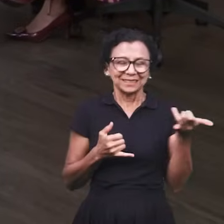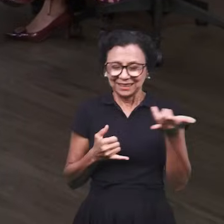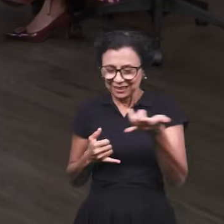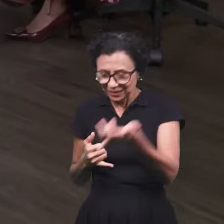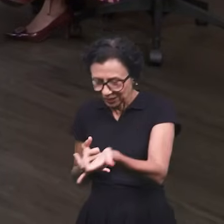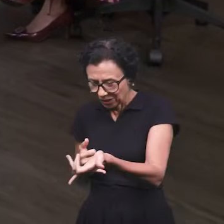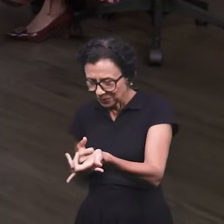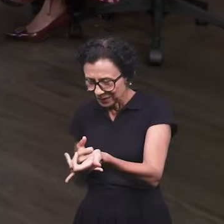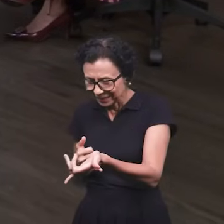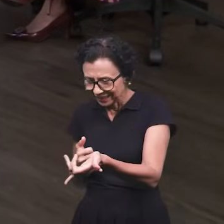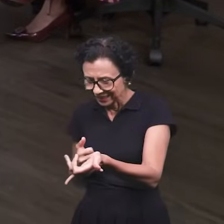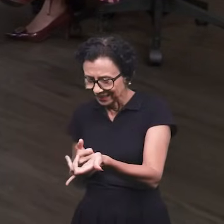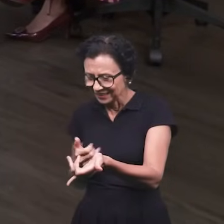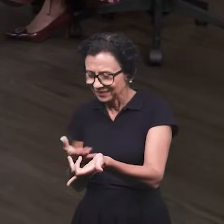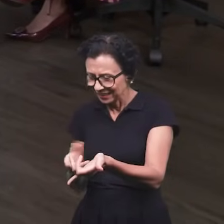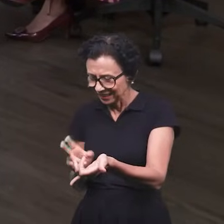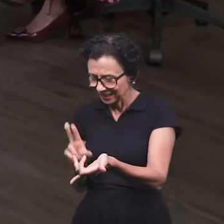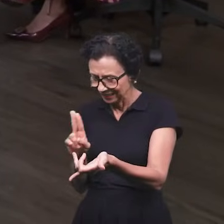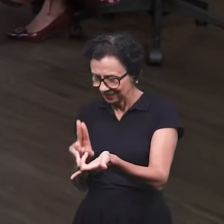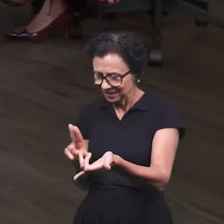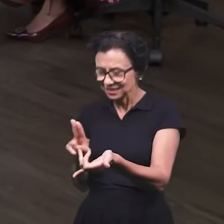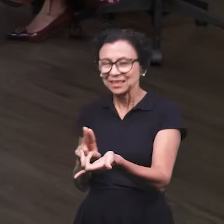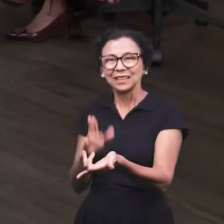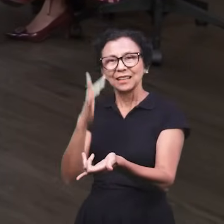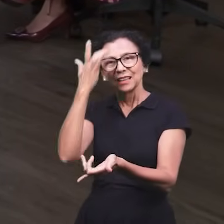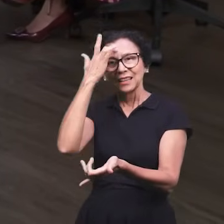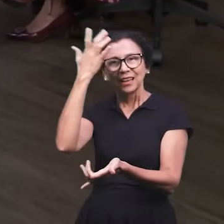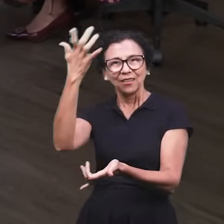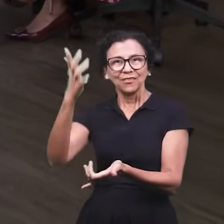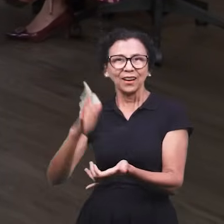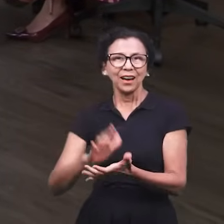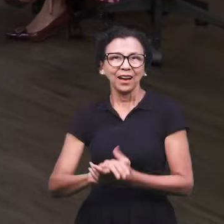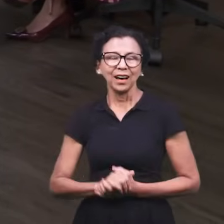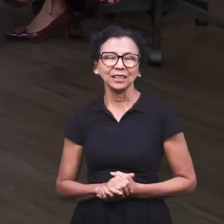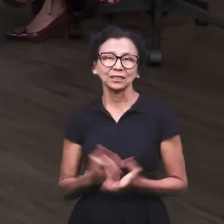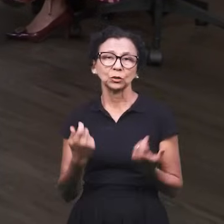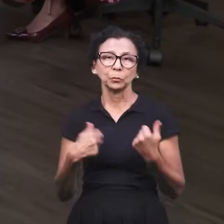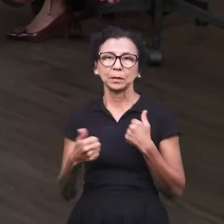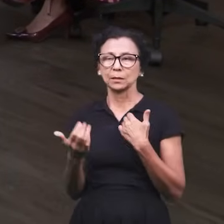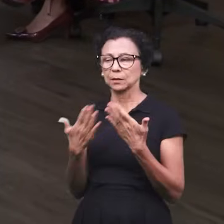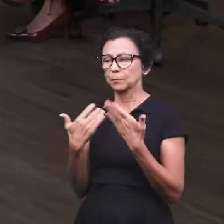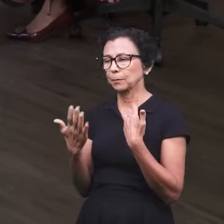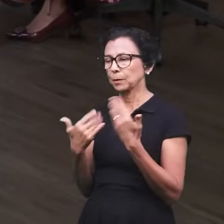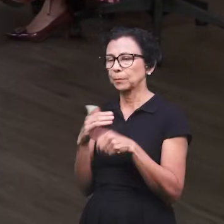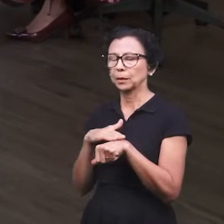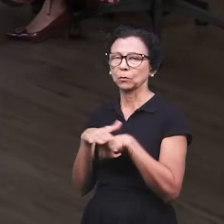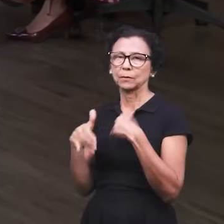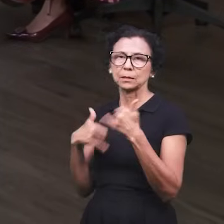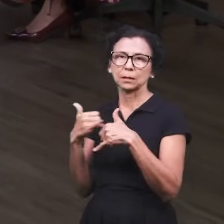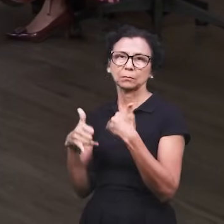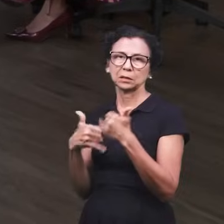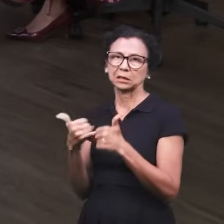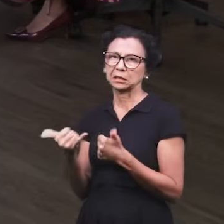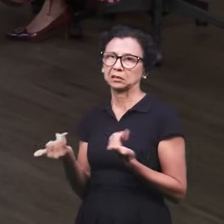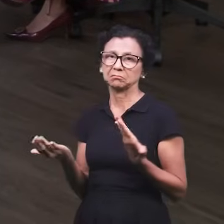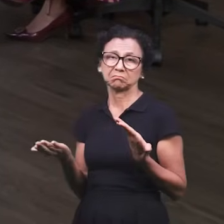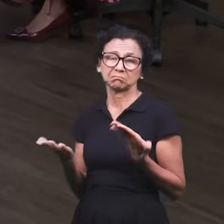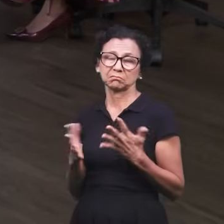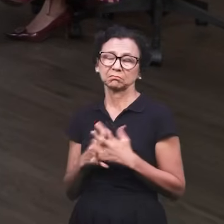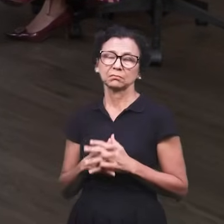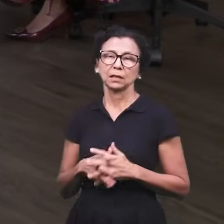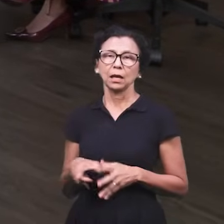mais cômodo, né, mais fácil, porque eu não vou ter muito trabalho de dar atenção para a criança, que ela está ali entretida com aquilo